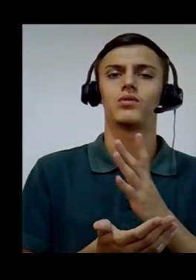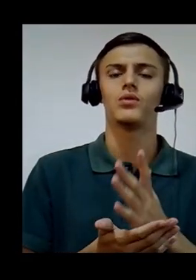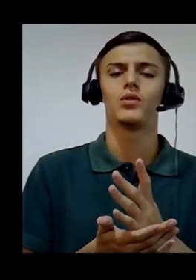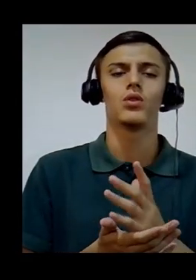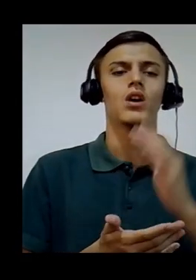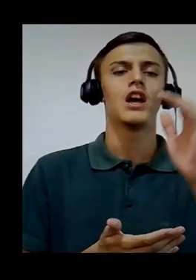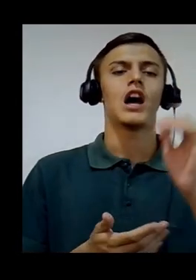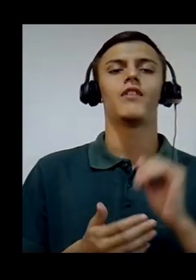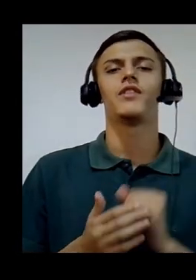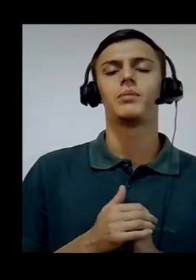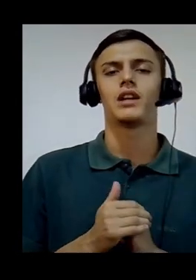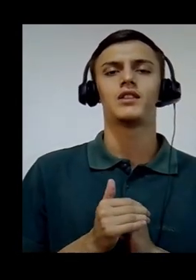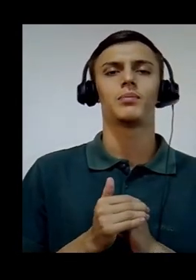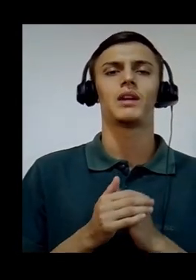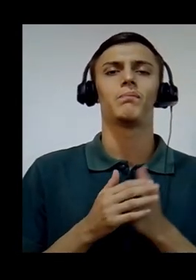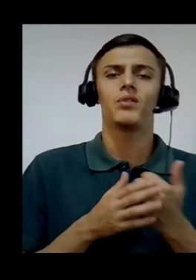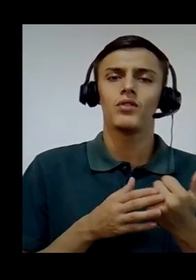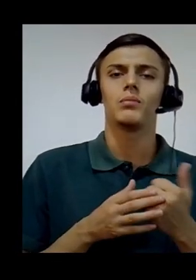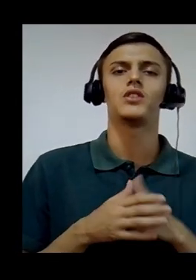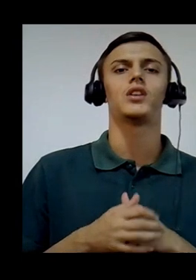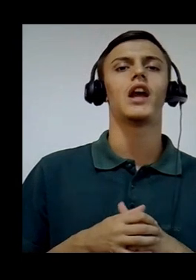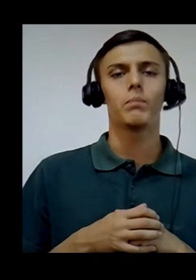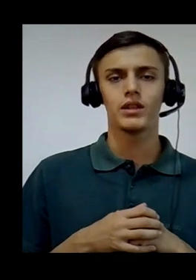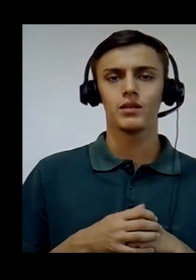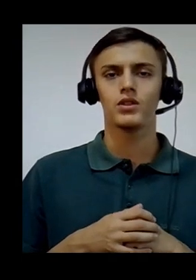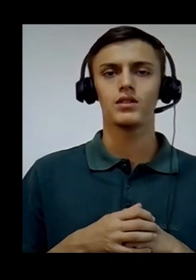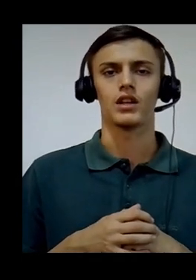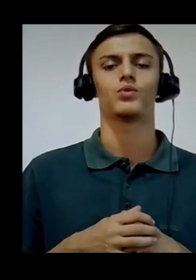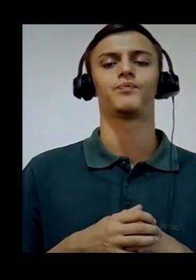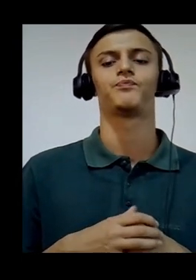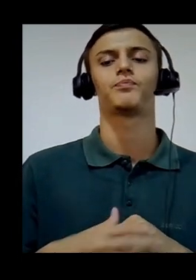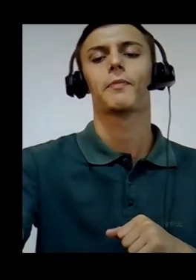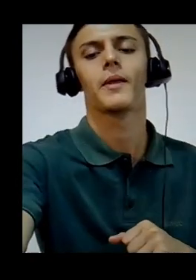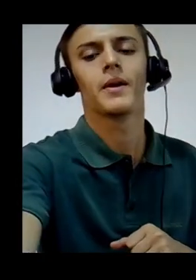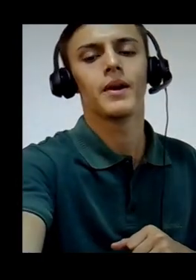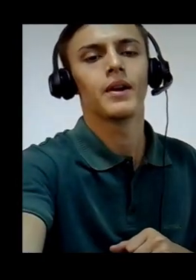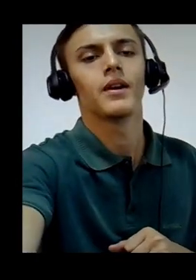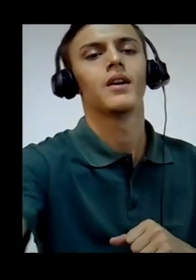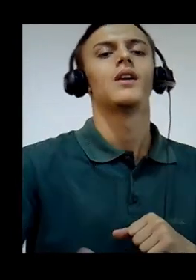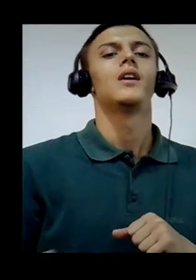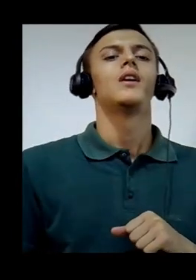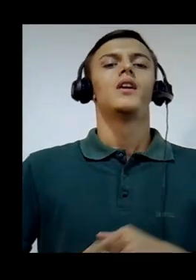movimentação diferente envolvendo fogo, avisa o brigadista, porque provavelmente é um princípio de incêndio.